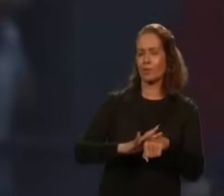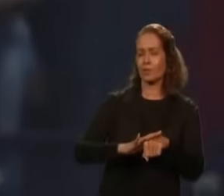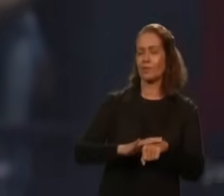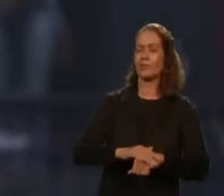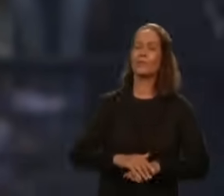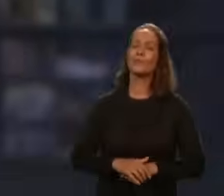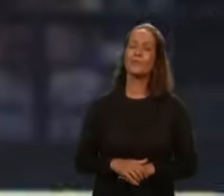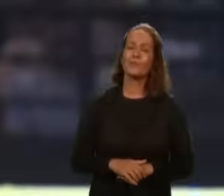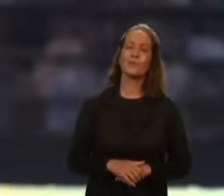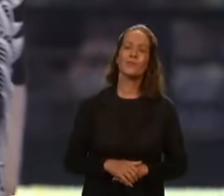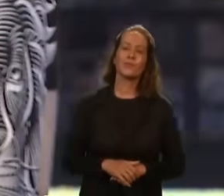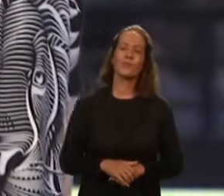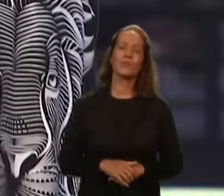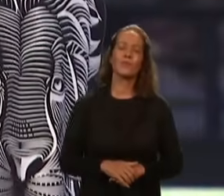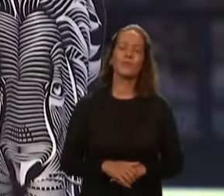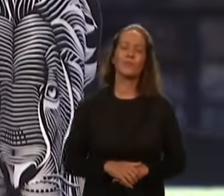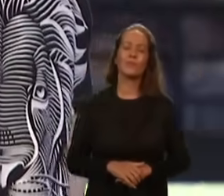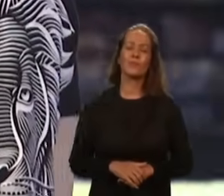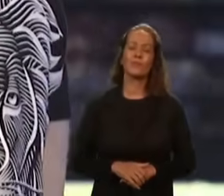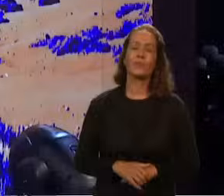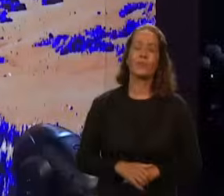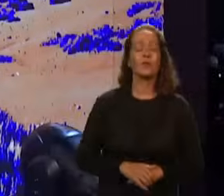E ele é o seu xodó, Jesus.